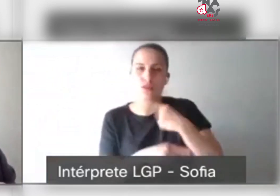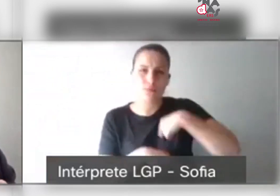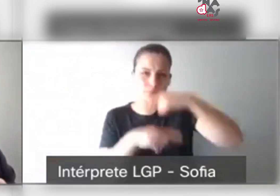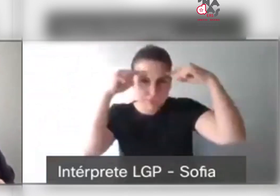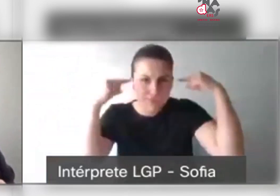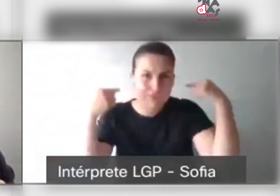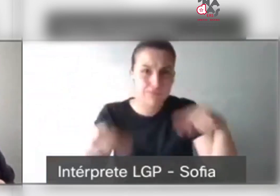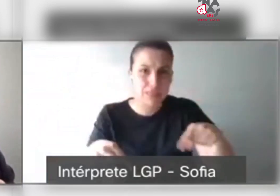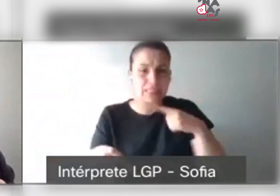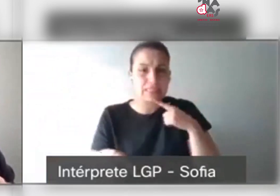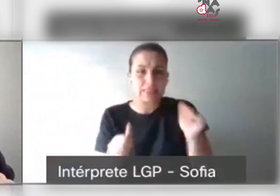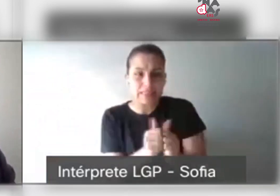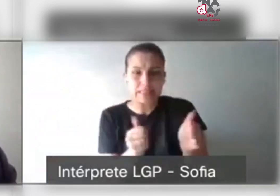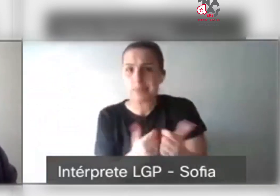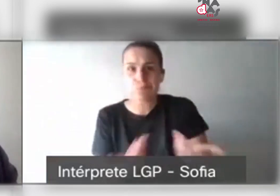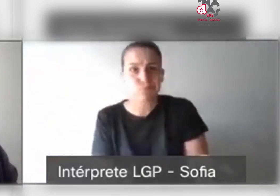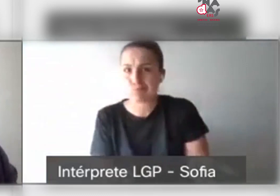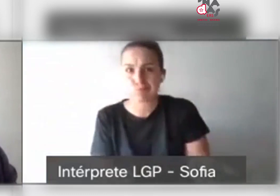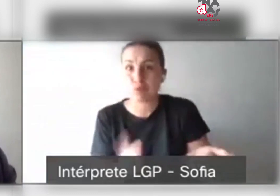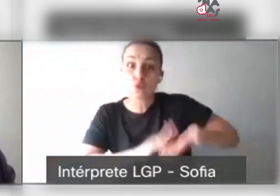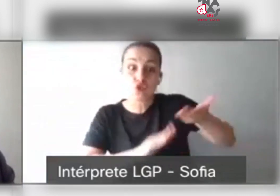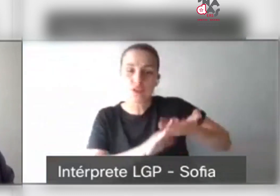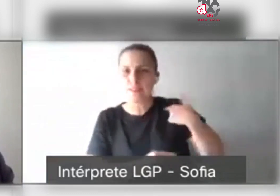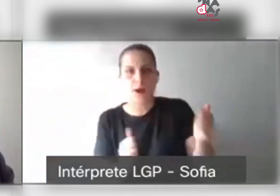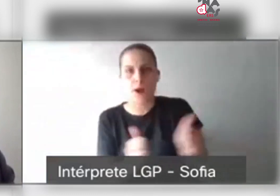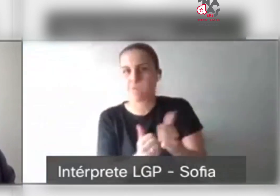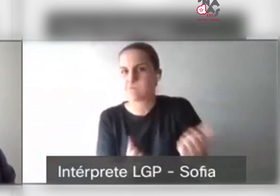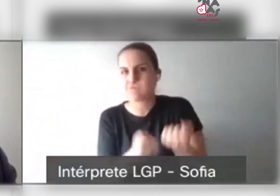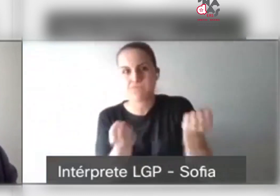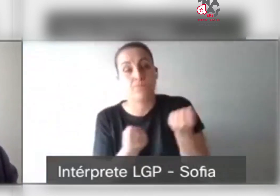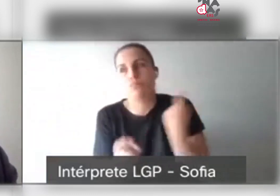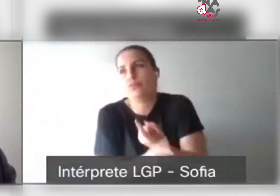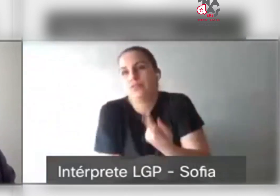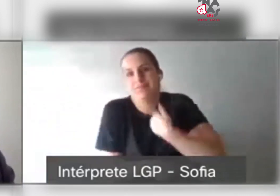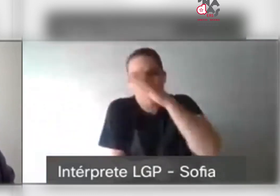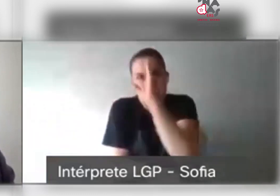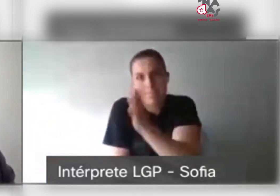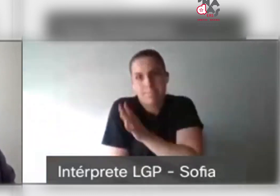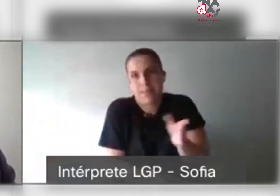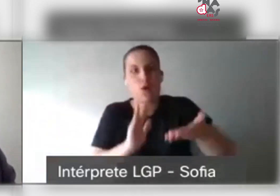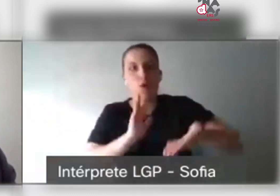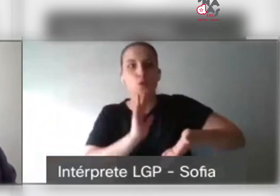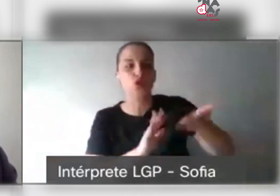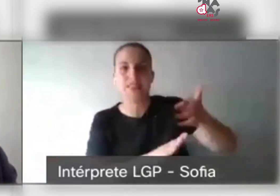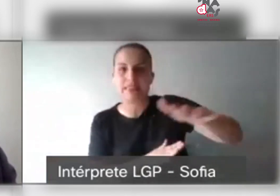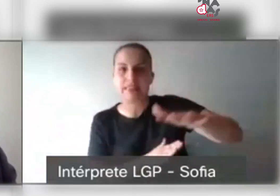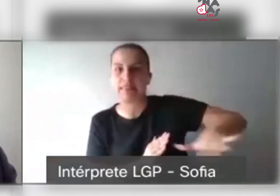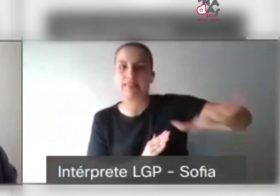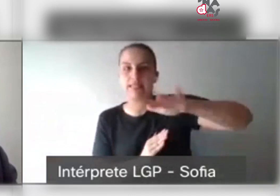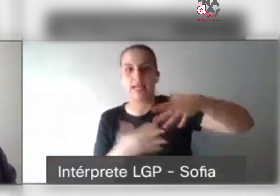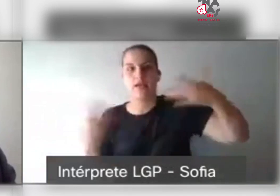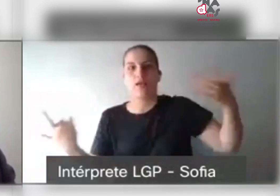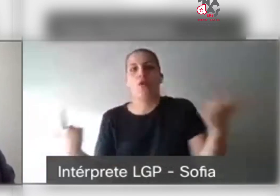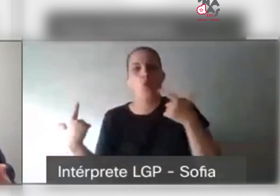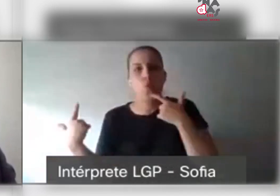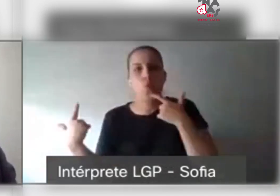garantir o direito ao acompanhamento no serviço de urgência, por razões óbvias, porque o serviço de urgência era claramente o